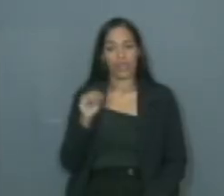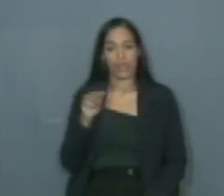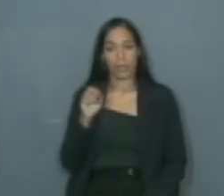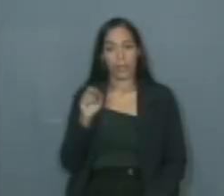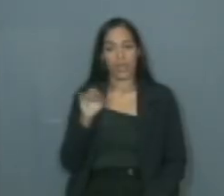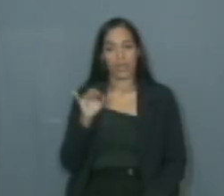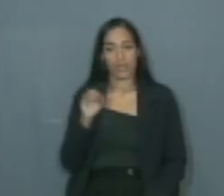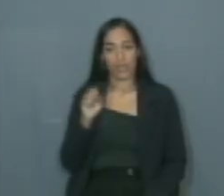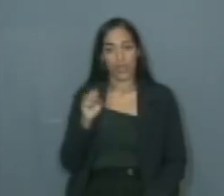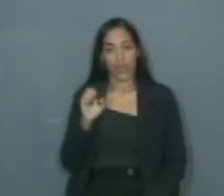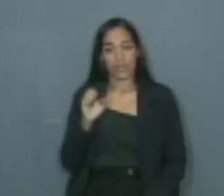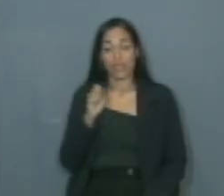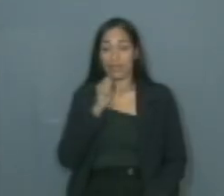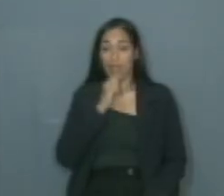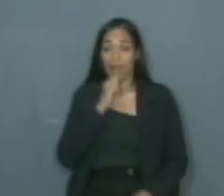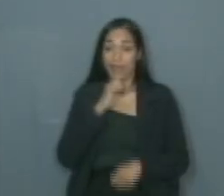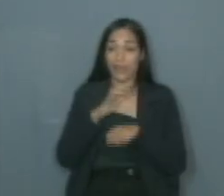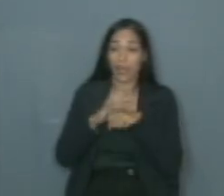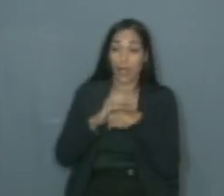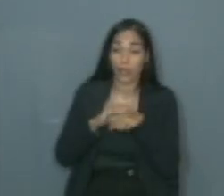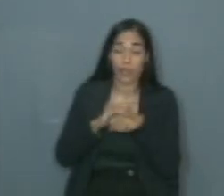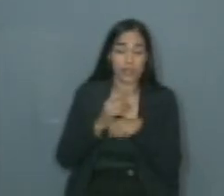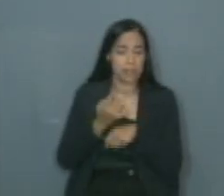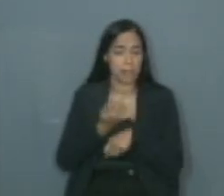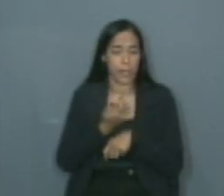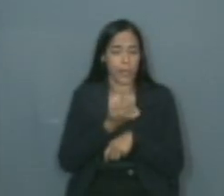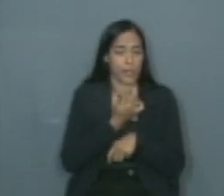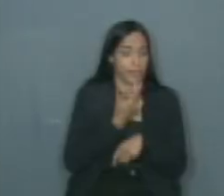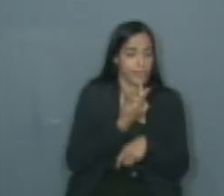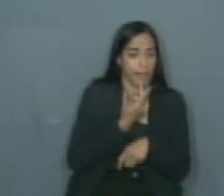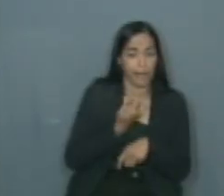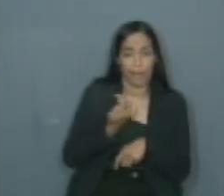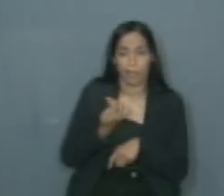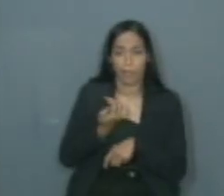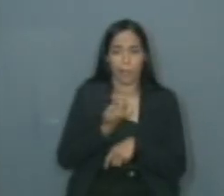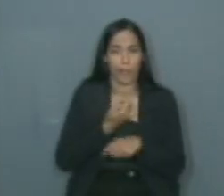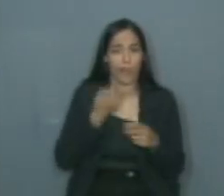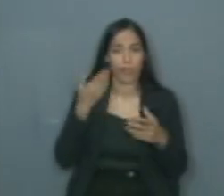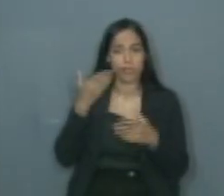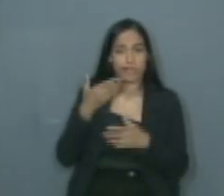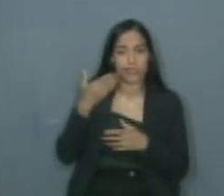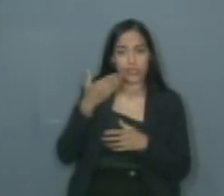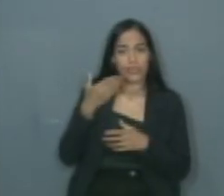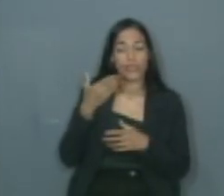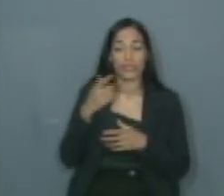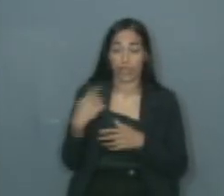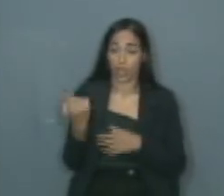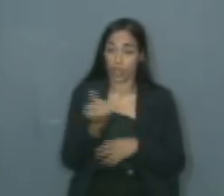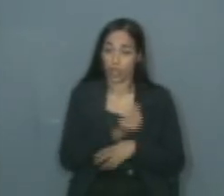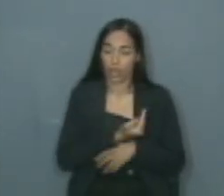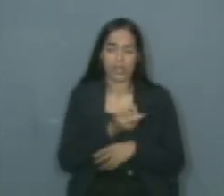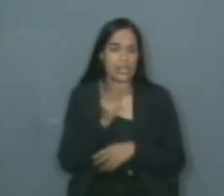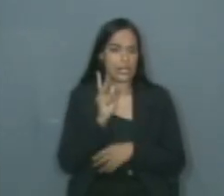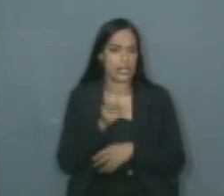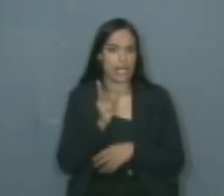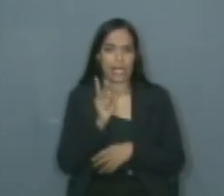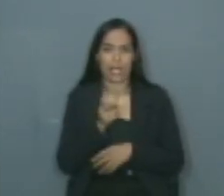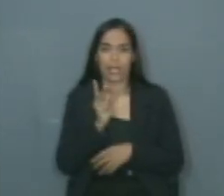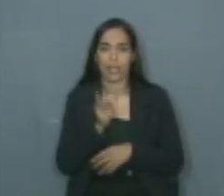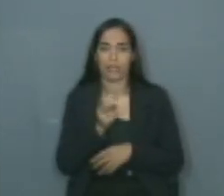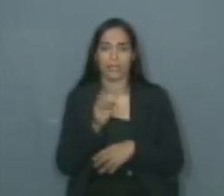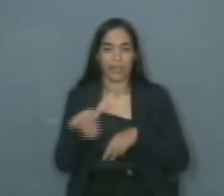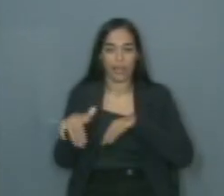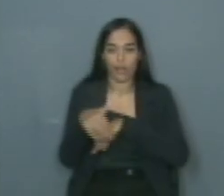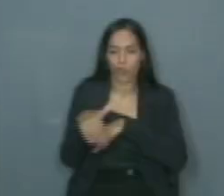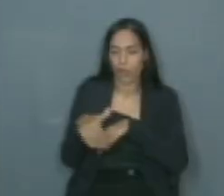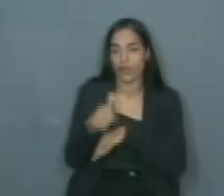endometriose. Ainda é uma doença que pouco se fala e pouco se discute, e é muito comum nós sermos abordadas, vereadora, nas